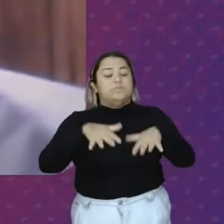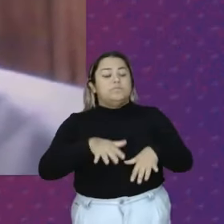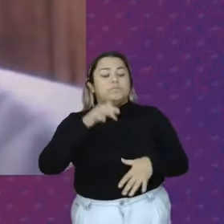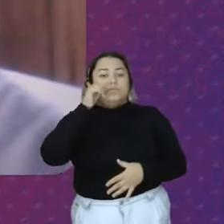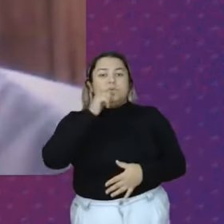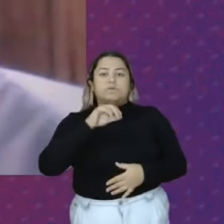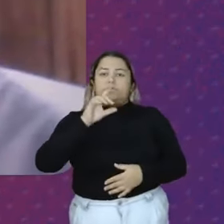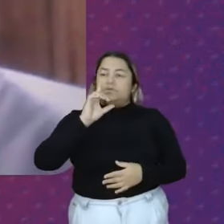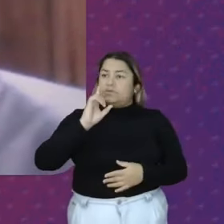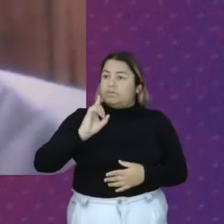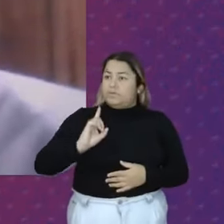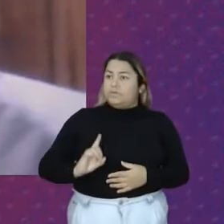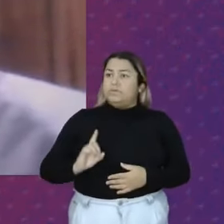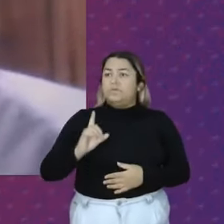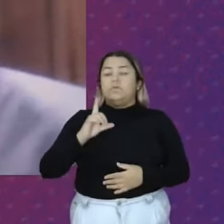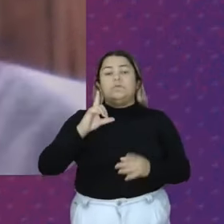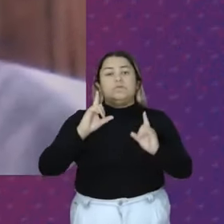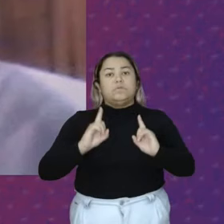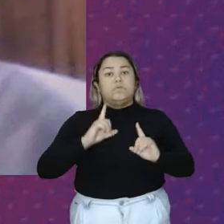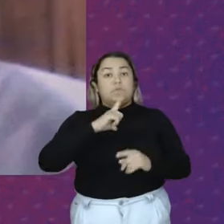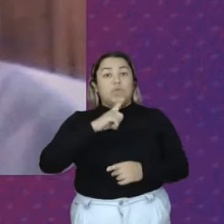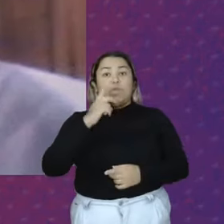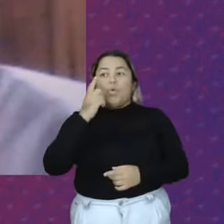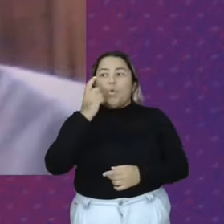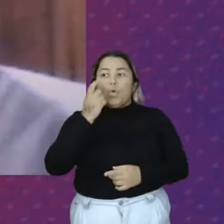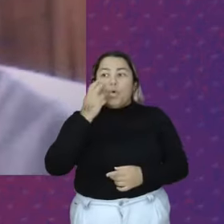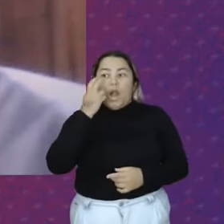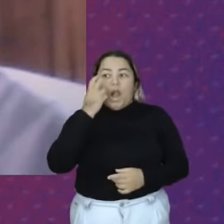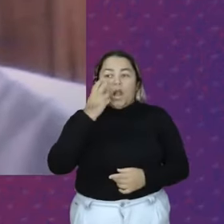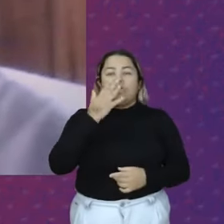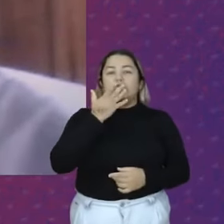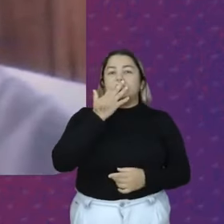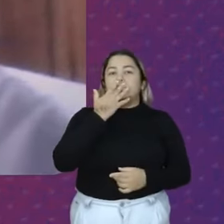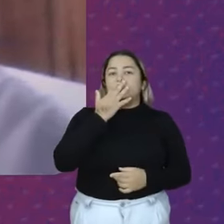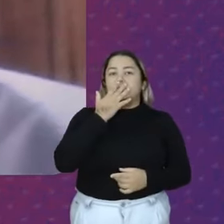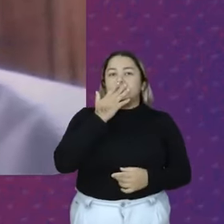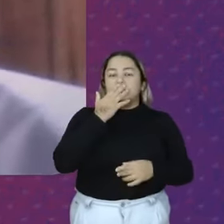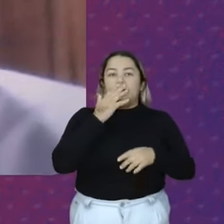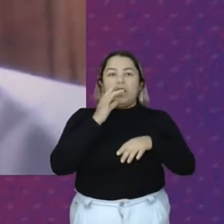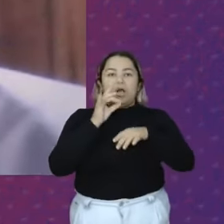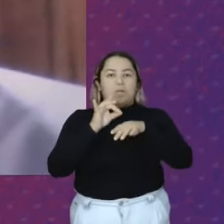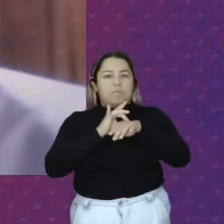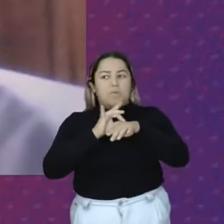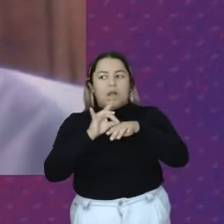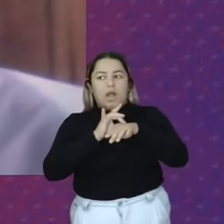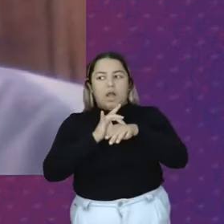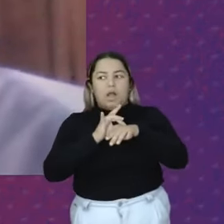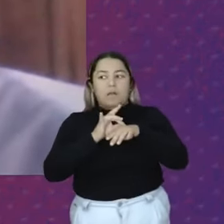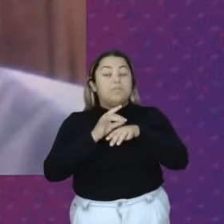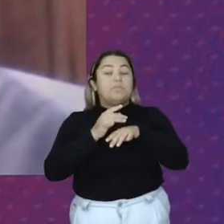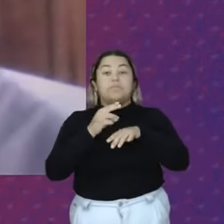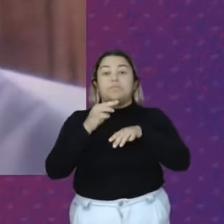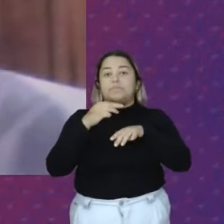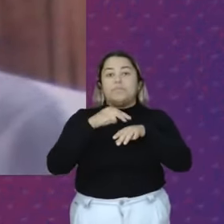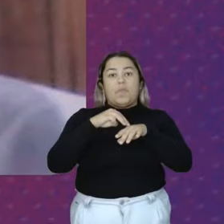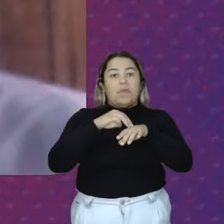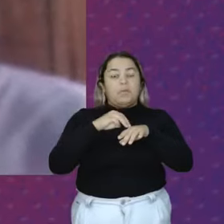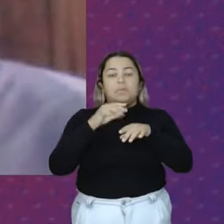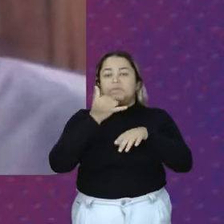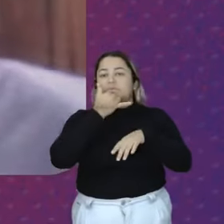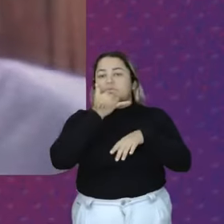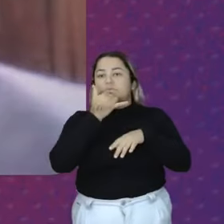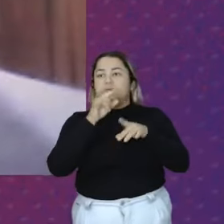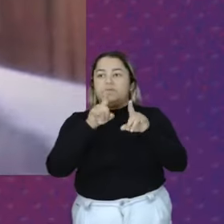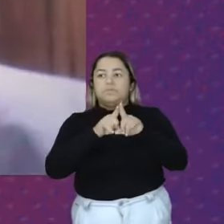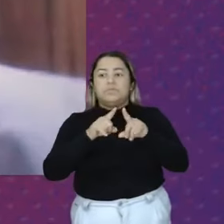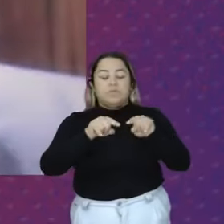deficiência eu tenho olhos castanhos né e estou no ambiente do meu lar na minha sala